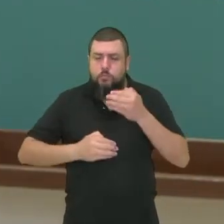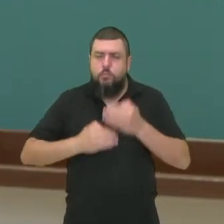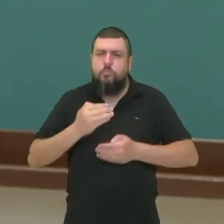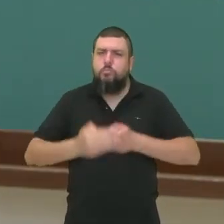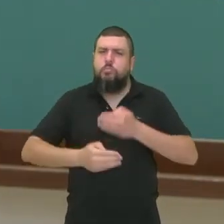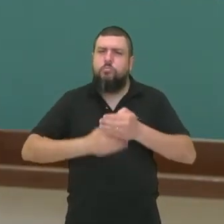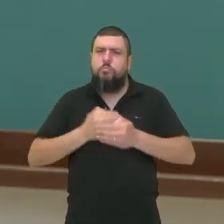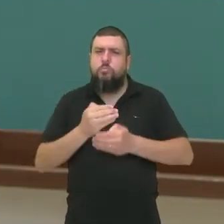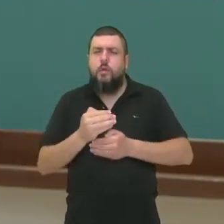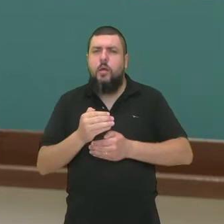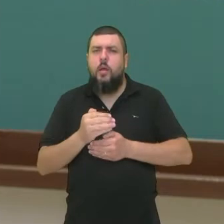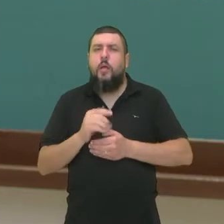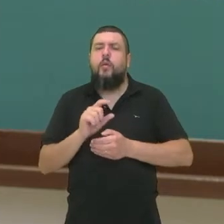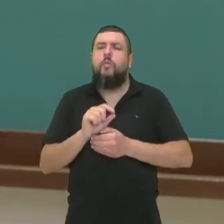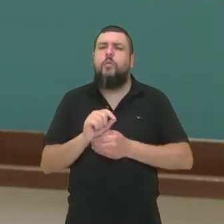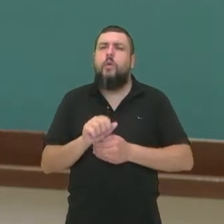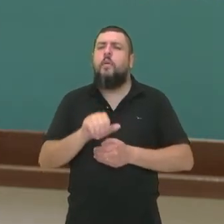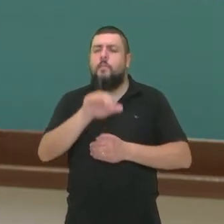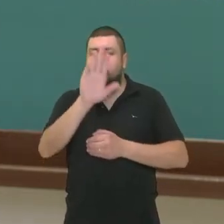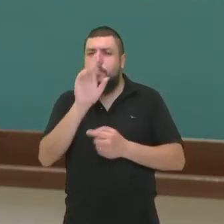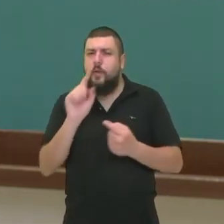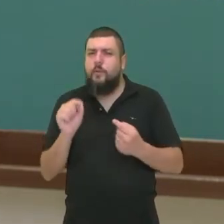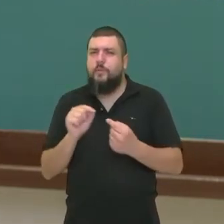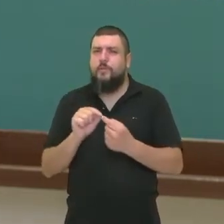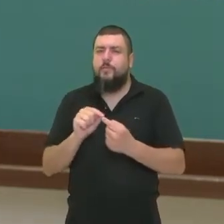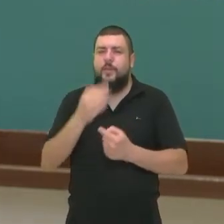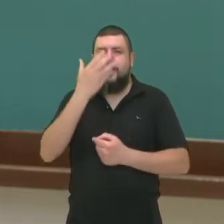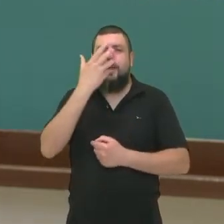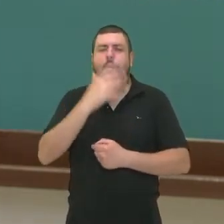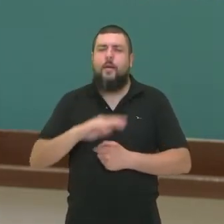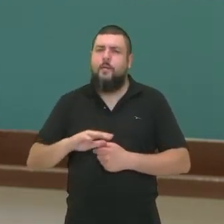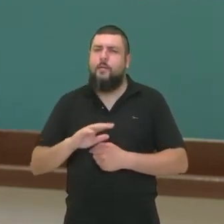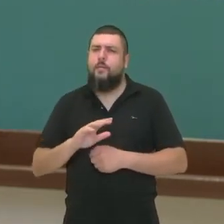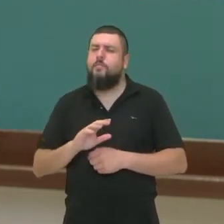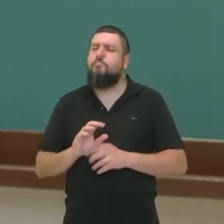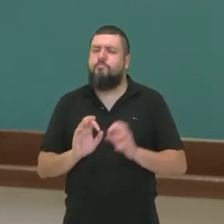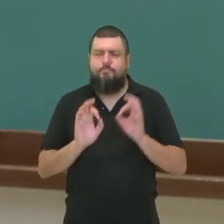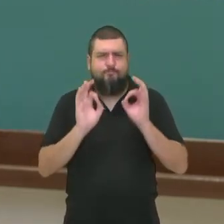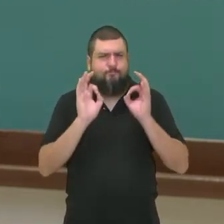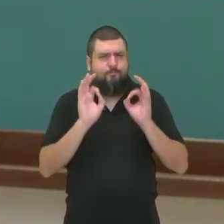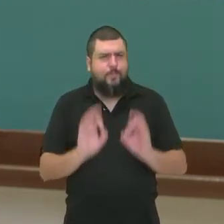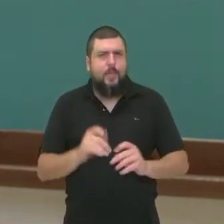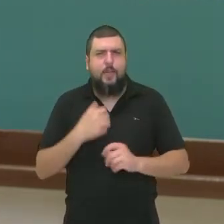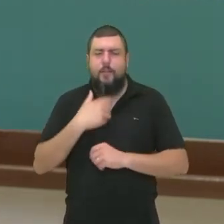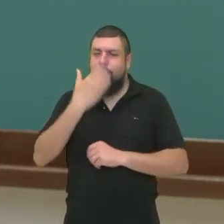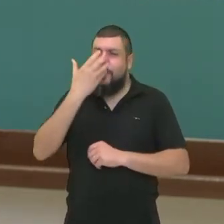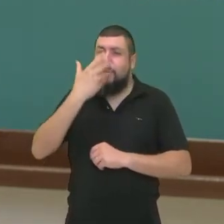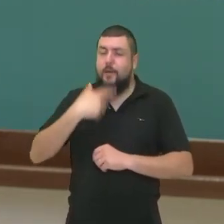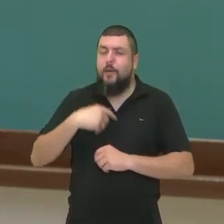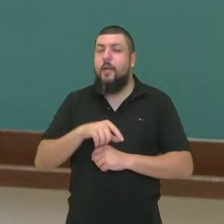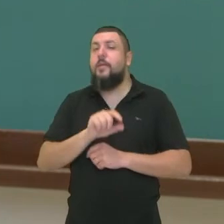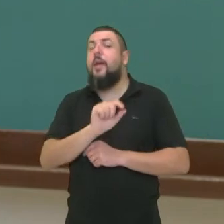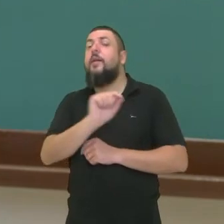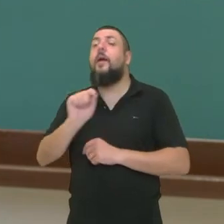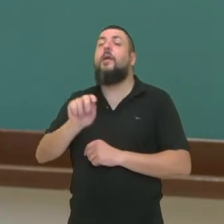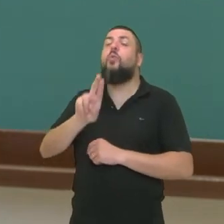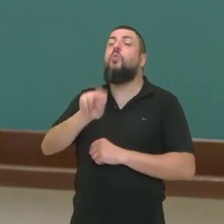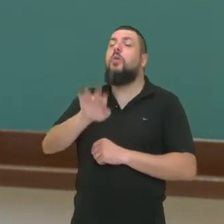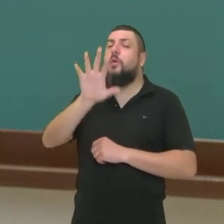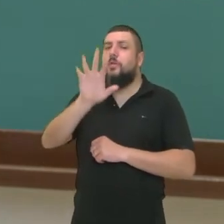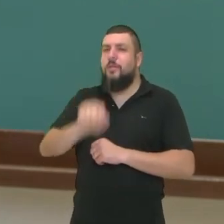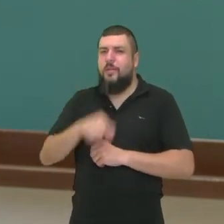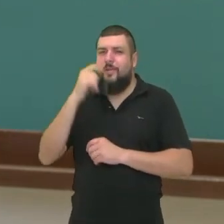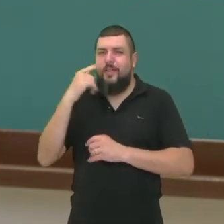presente e emblemático no universo infantil, A criança, com certeza, quem aí nunca brincou de ciranda? Quem